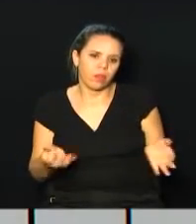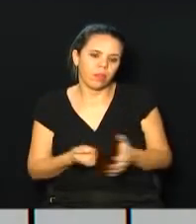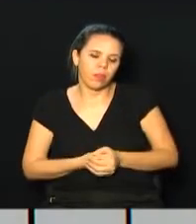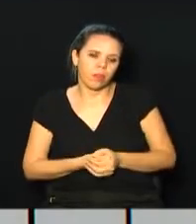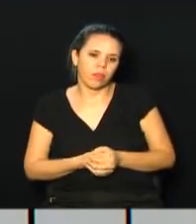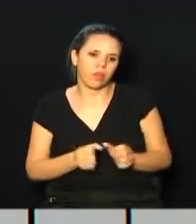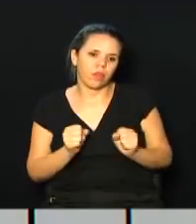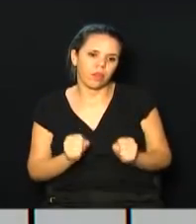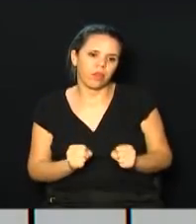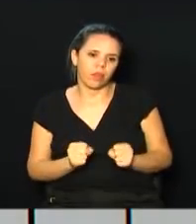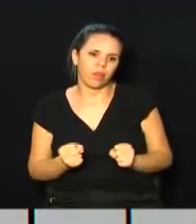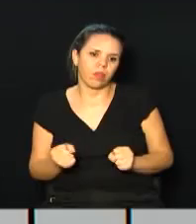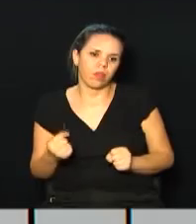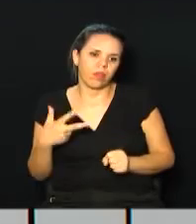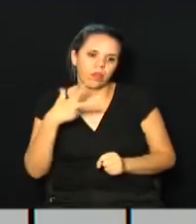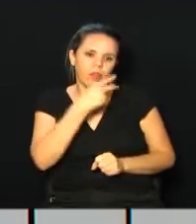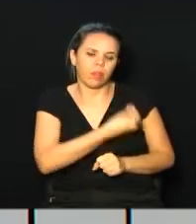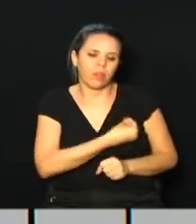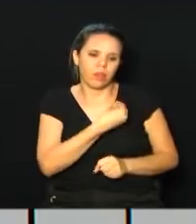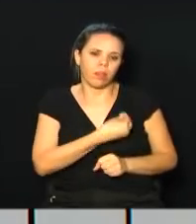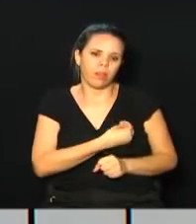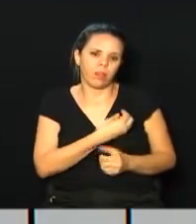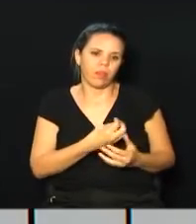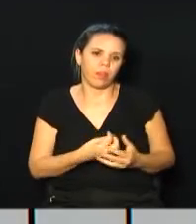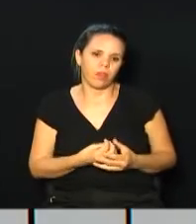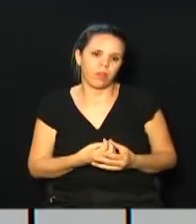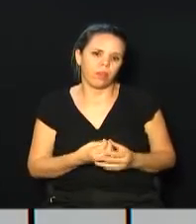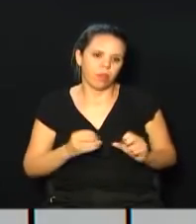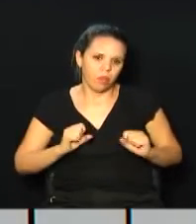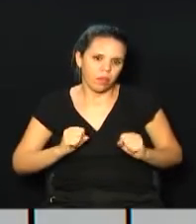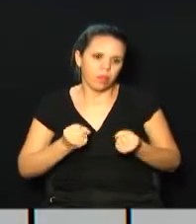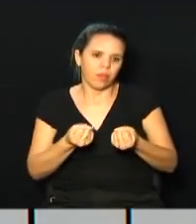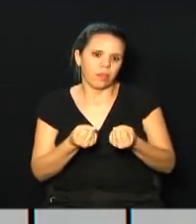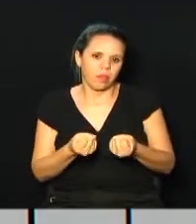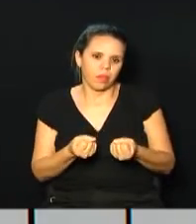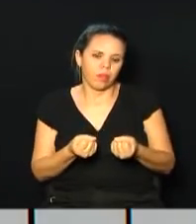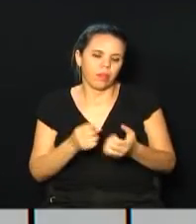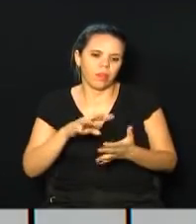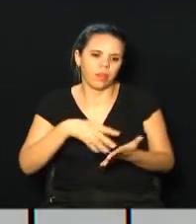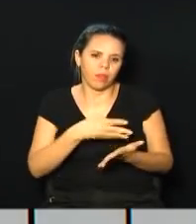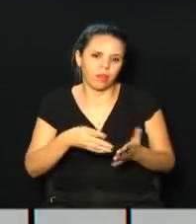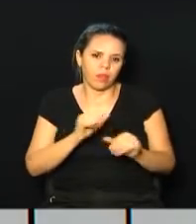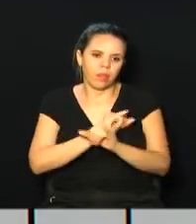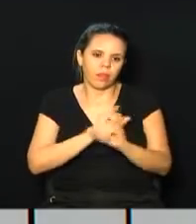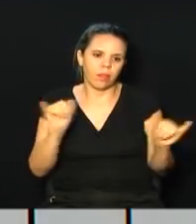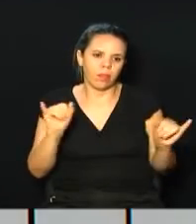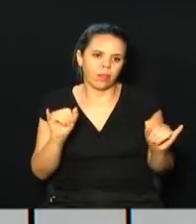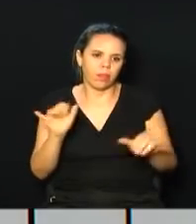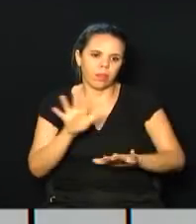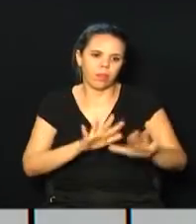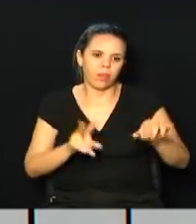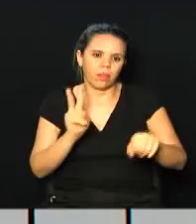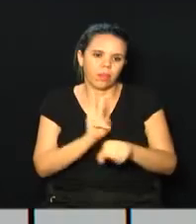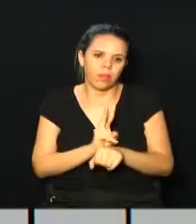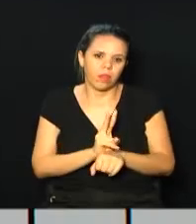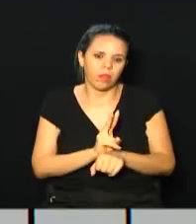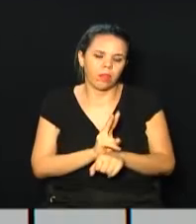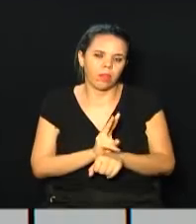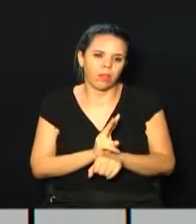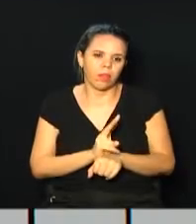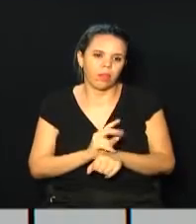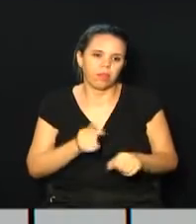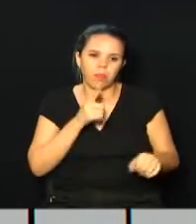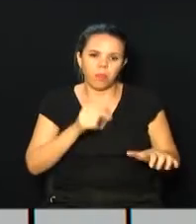que podem salvar vidas. Então, esse esforço de sinalizar e alertar, olha, cuidado, área sujeita a